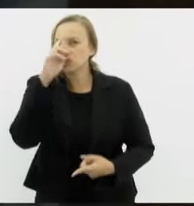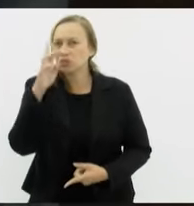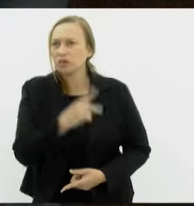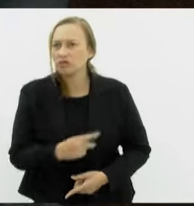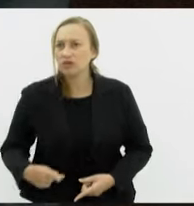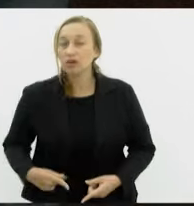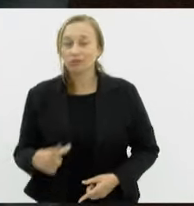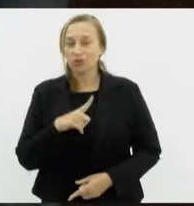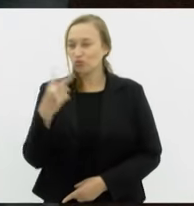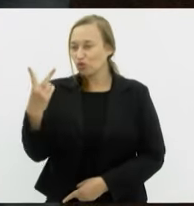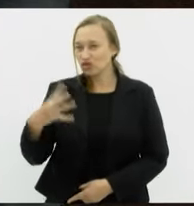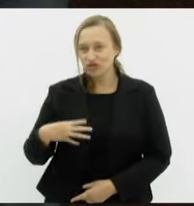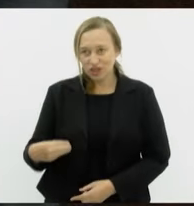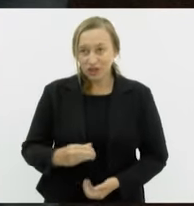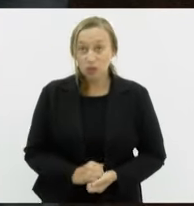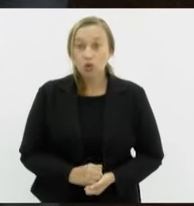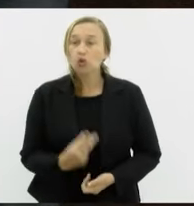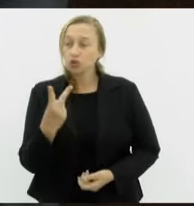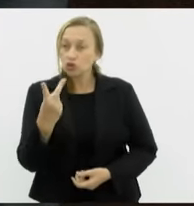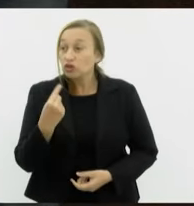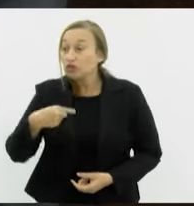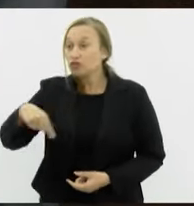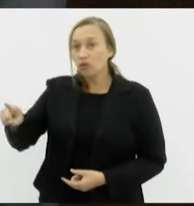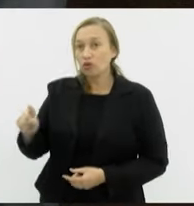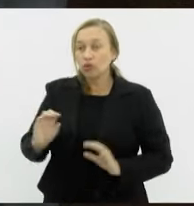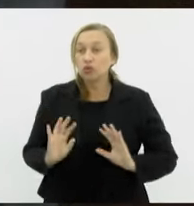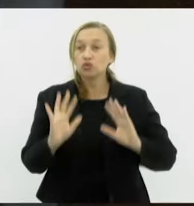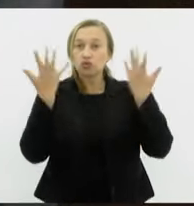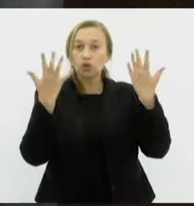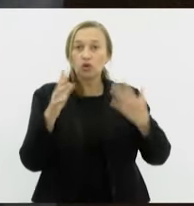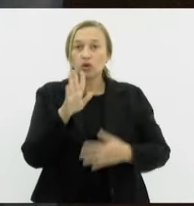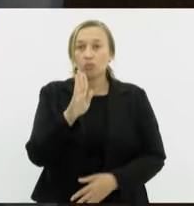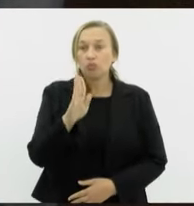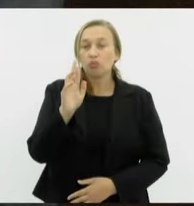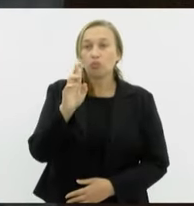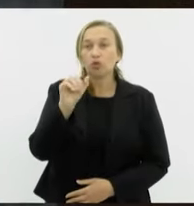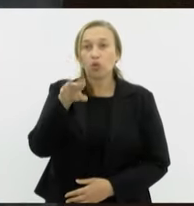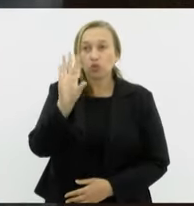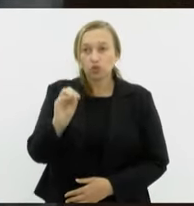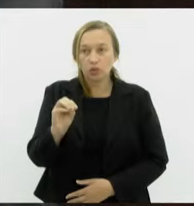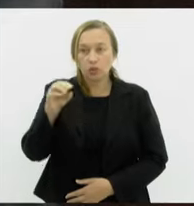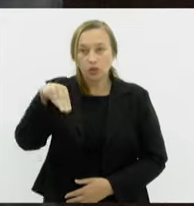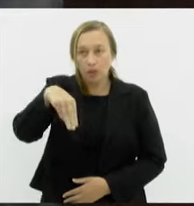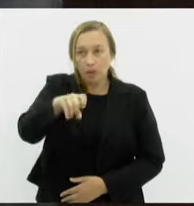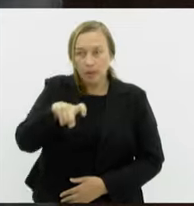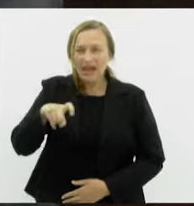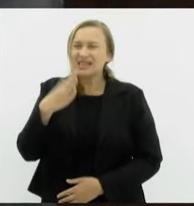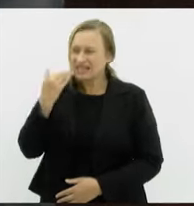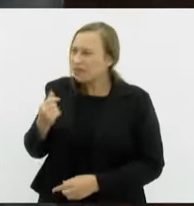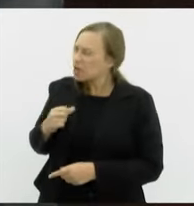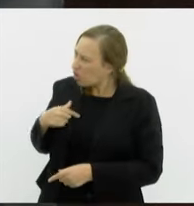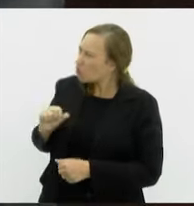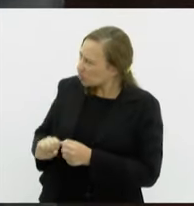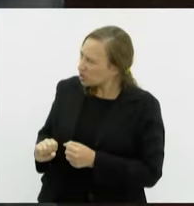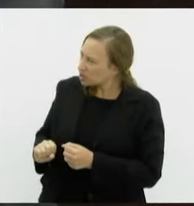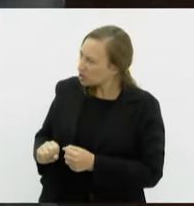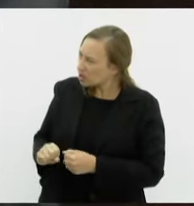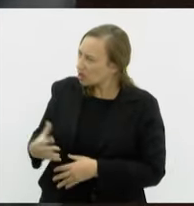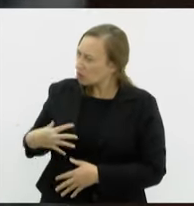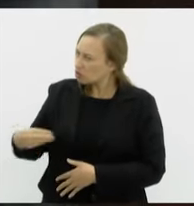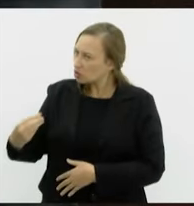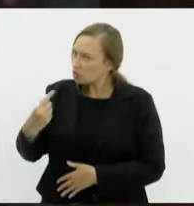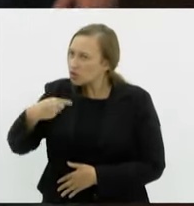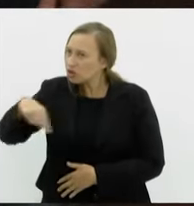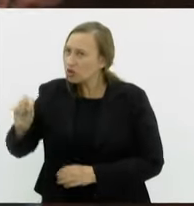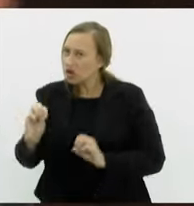Eu tenho dois filhos. Os dois quiseram ir ao show do tal Bruno Mars. E sabe o que eu fiz para que os meus filhos fossem ao show, deputado Gagliasso?